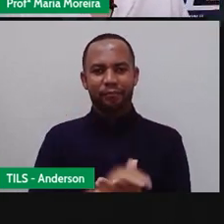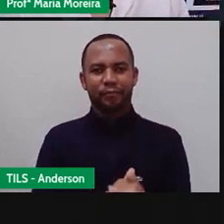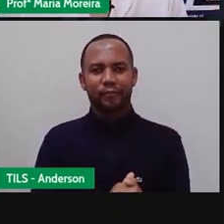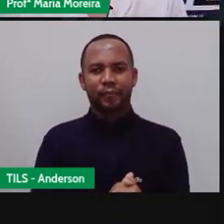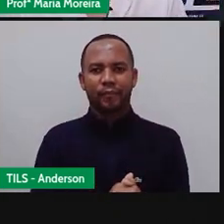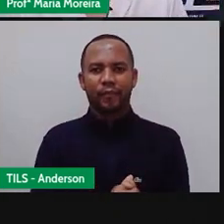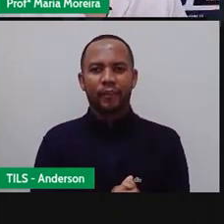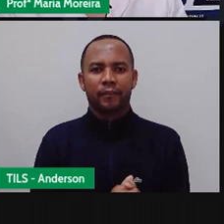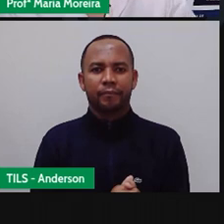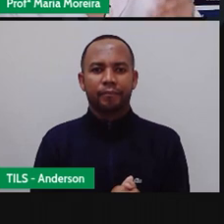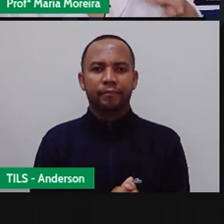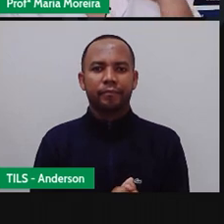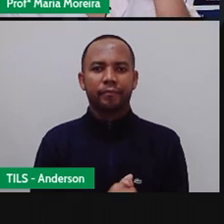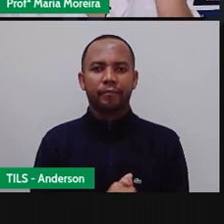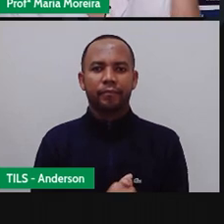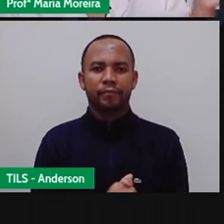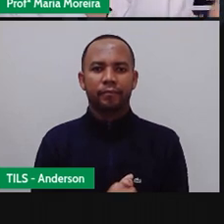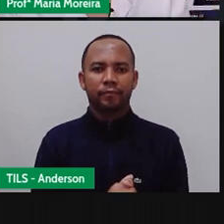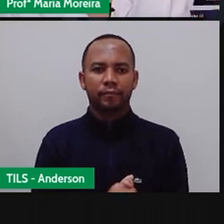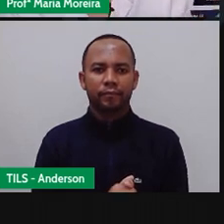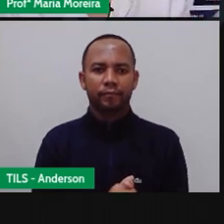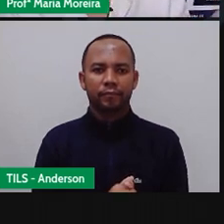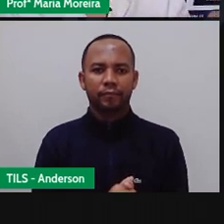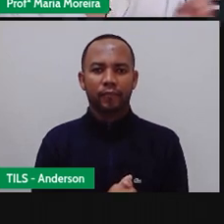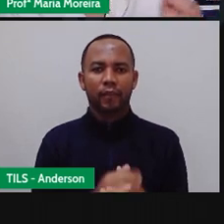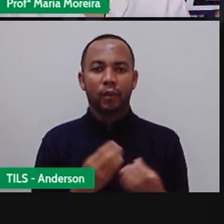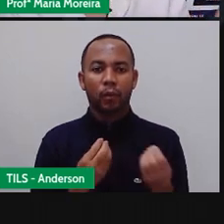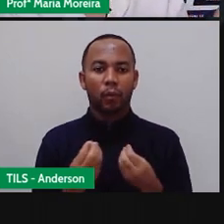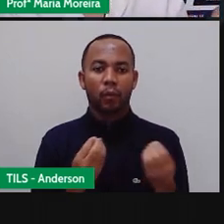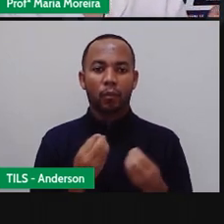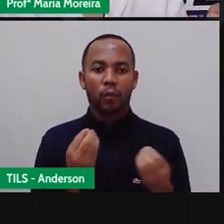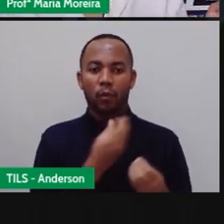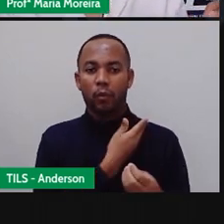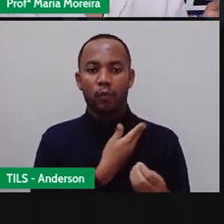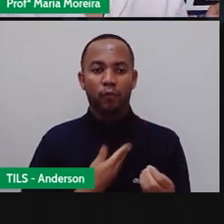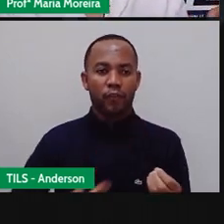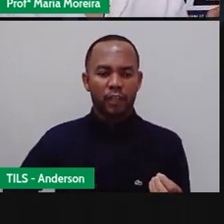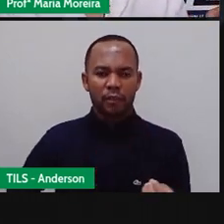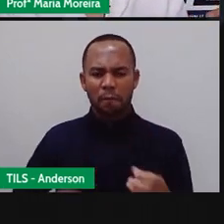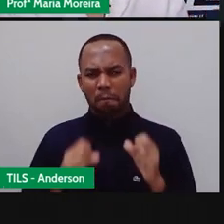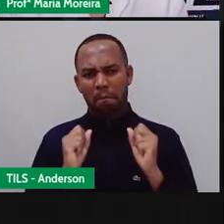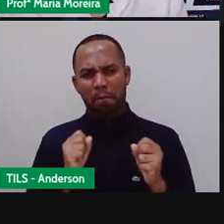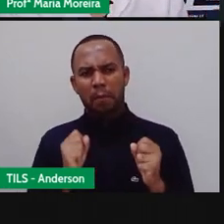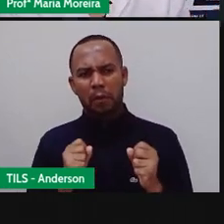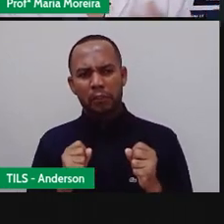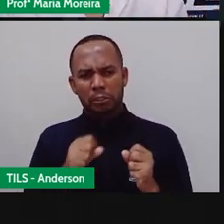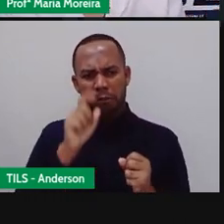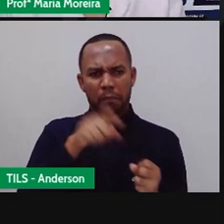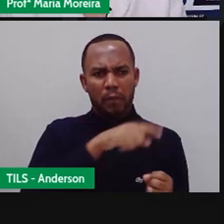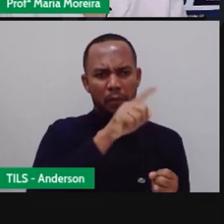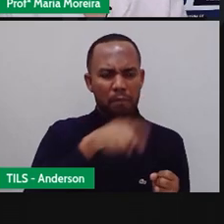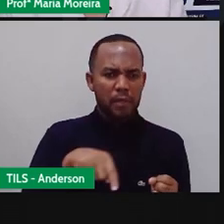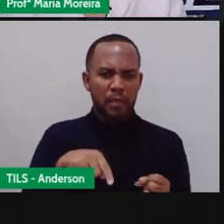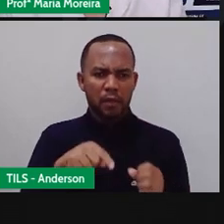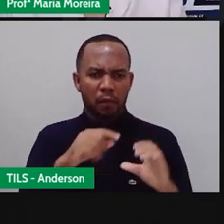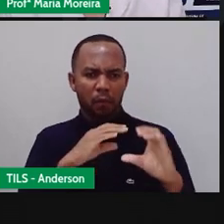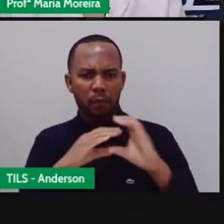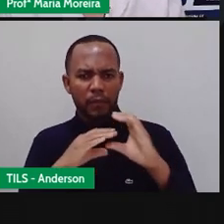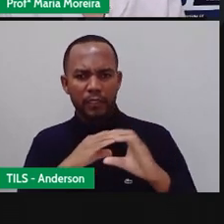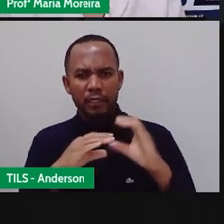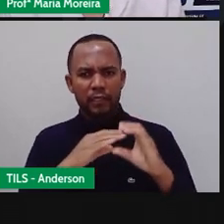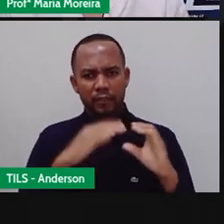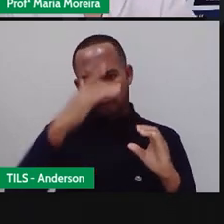governos teriam conta o controle de informações aí ele traz essa grande questão né Imagine só